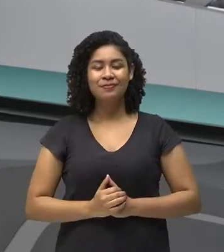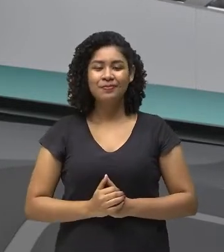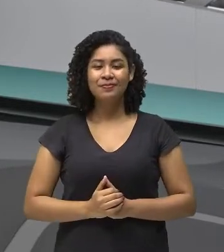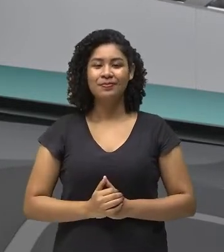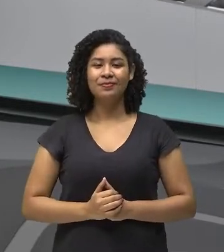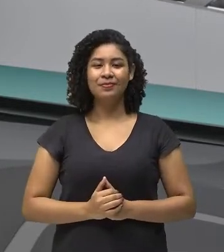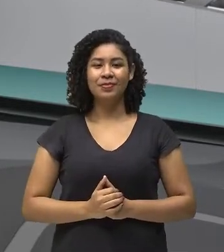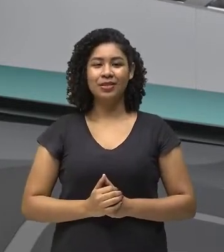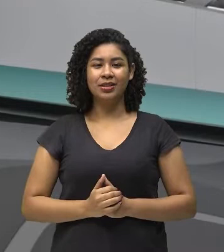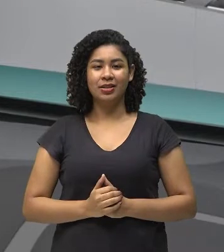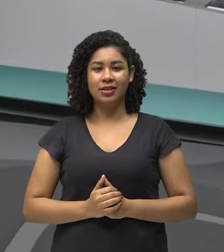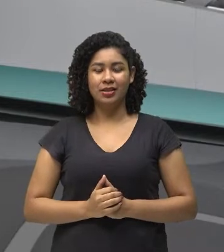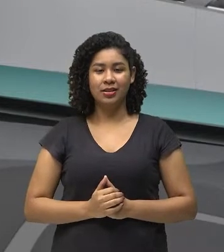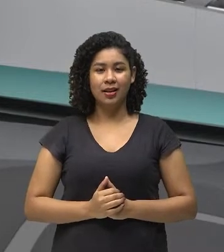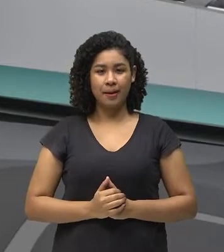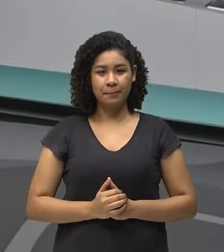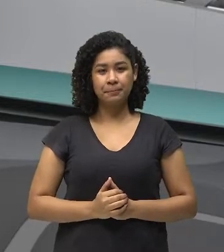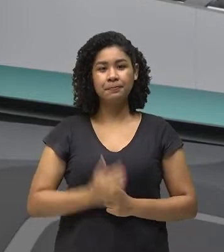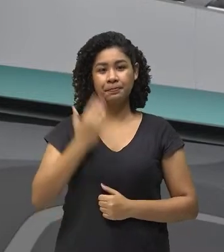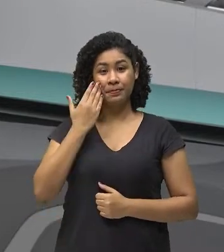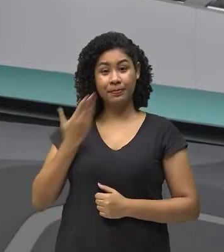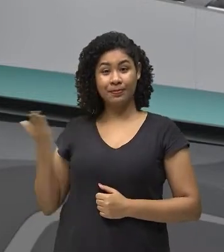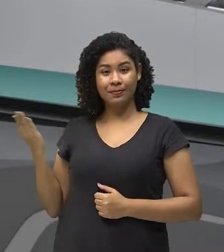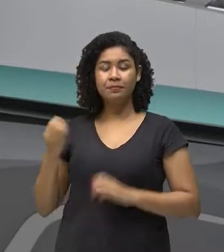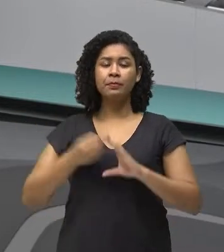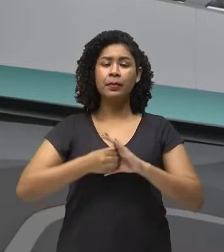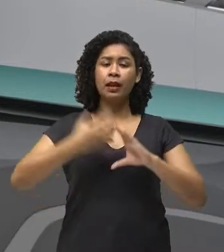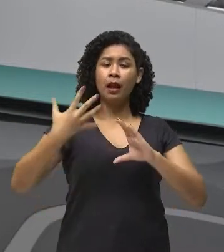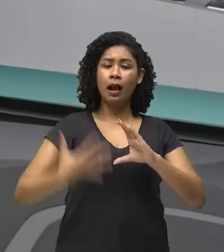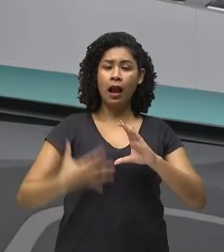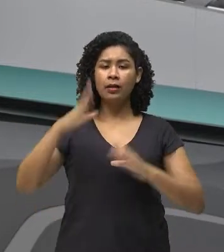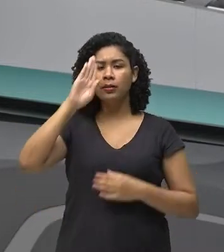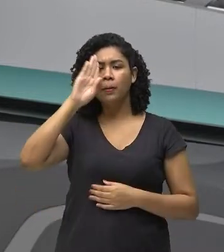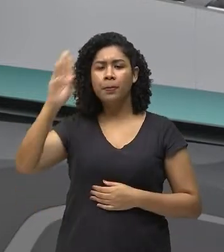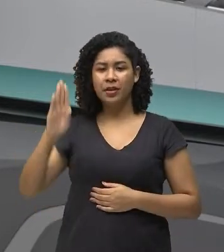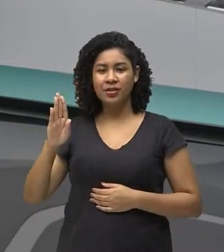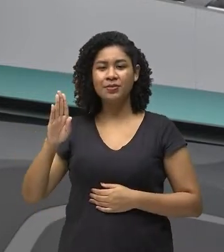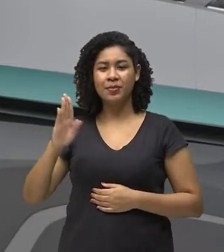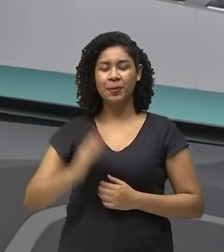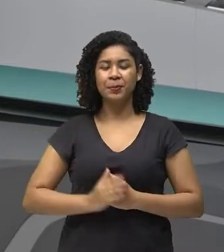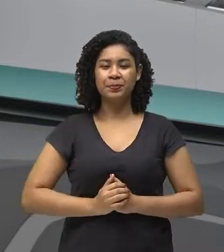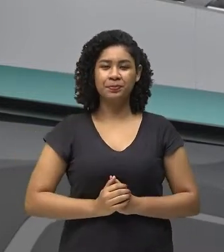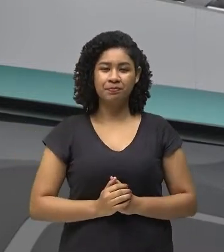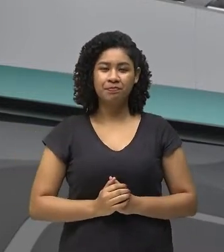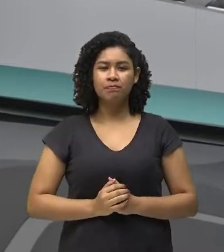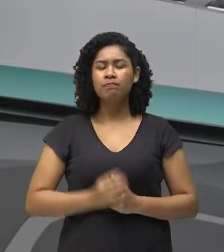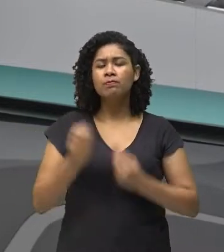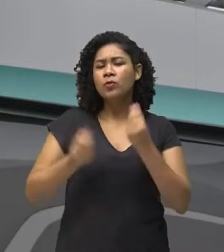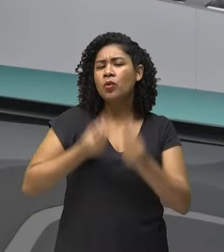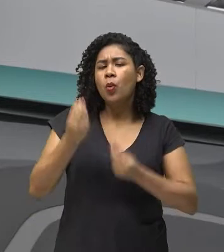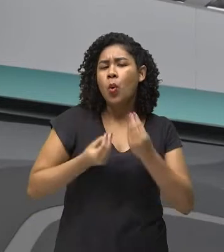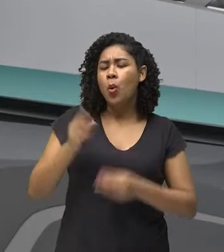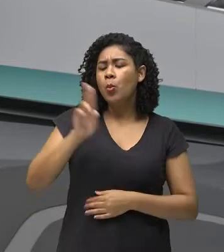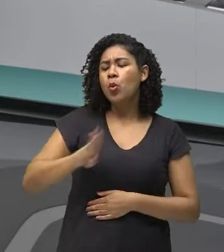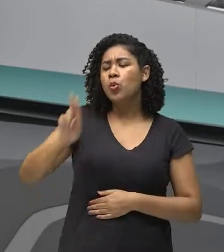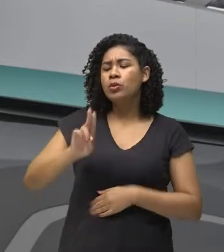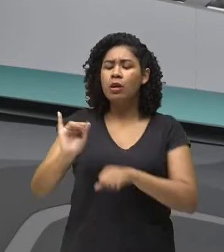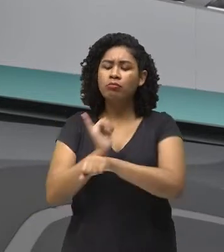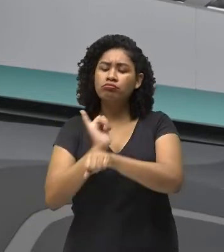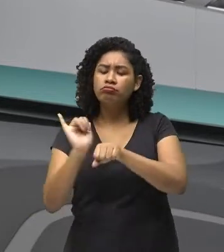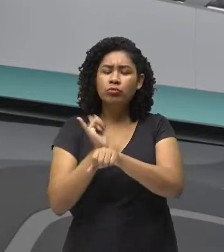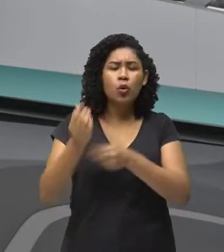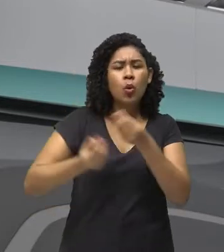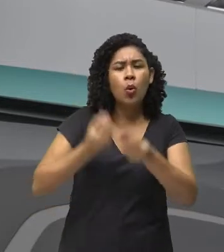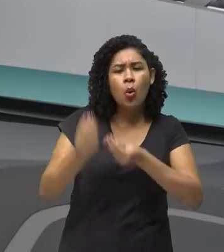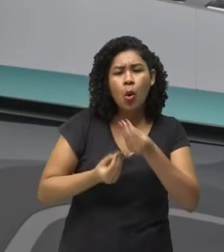Então, olha só, a gente vai ver agora as características do skimming, né? Como é que a gente utiliza esse skimming? Que